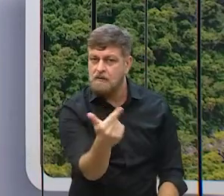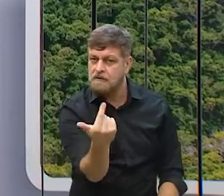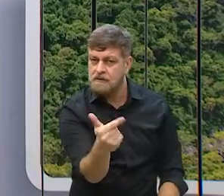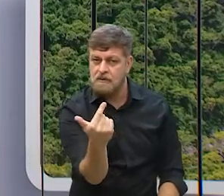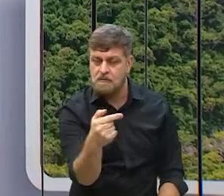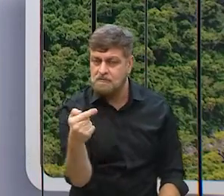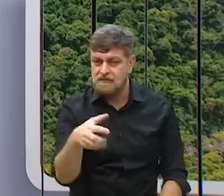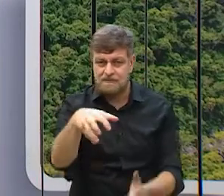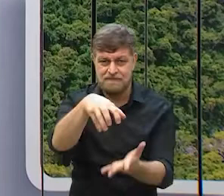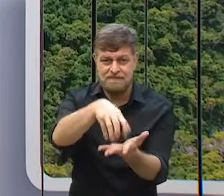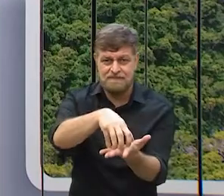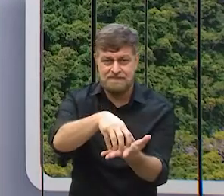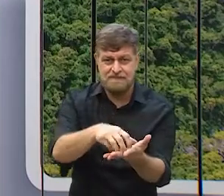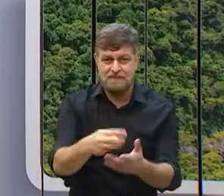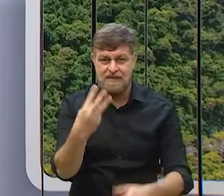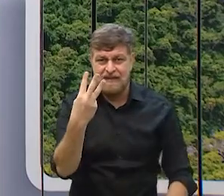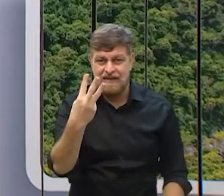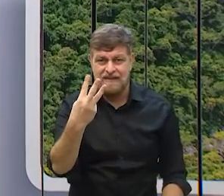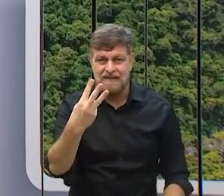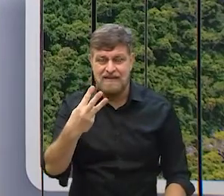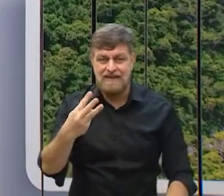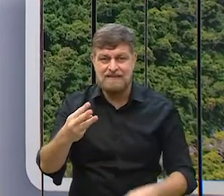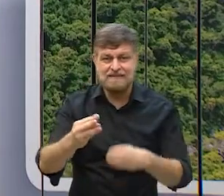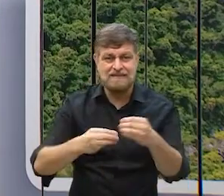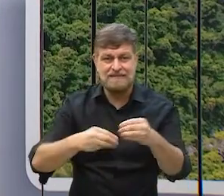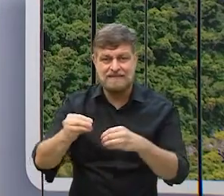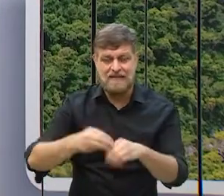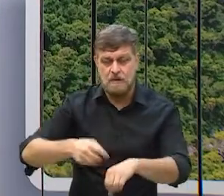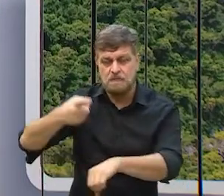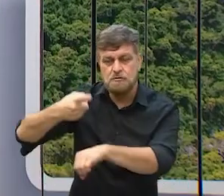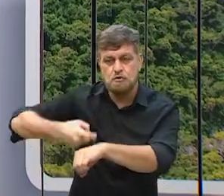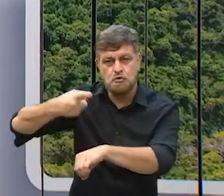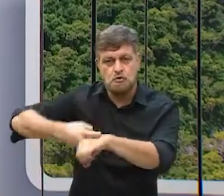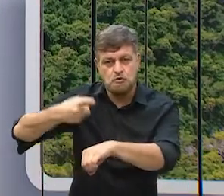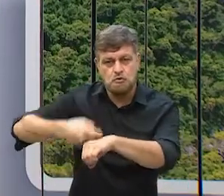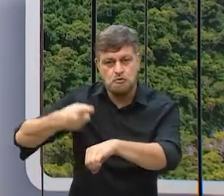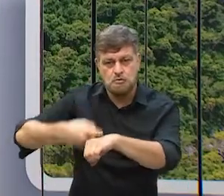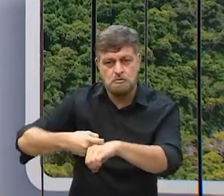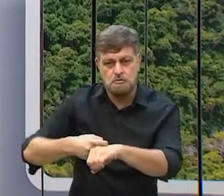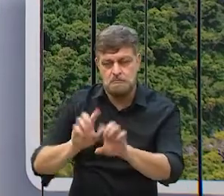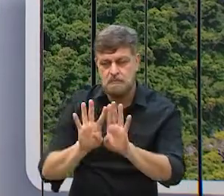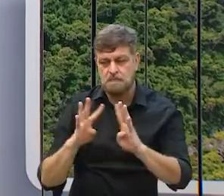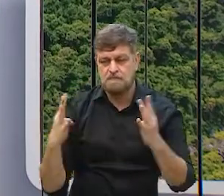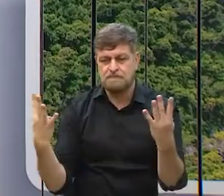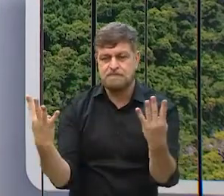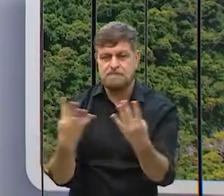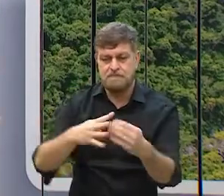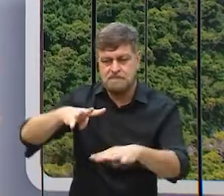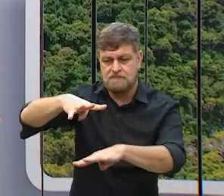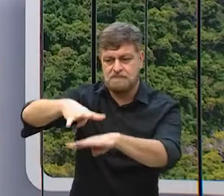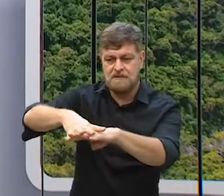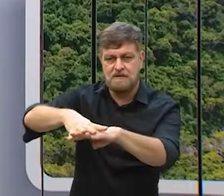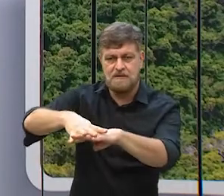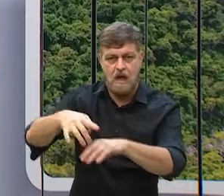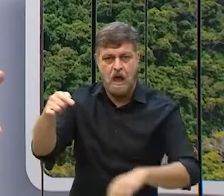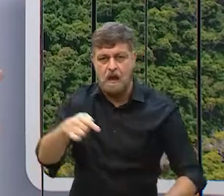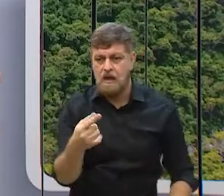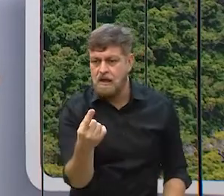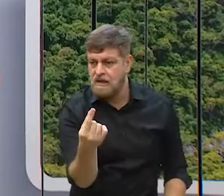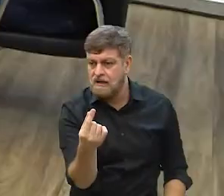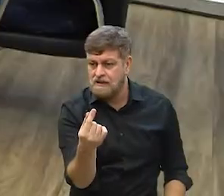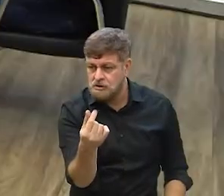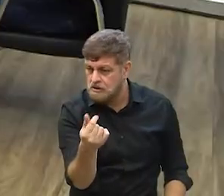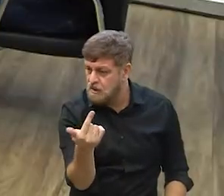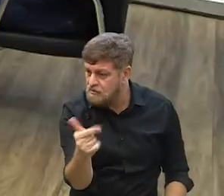dispõe a subprefeitura de 3 sacos de cimento para recolocar a grade ali da Boca de Lobo. Isso é uma